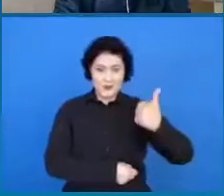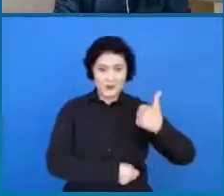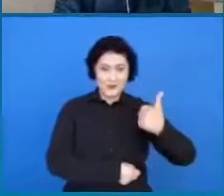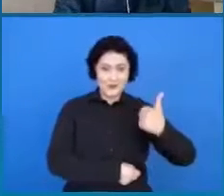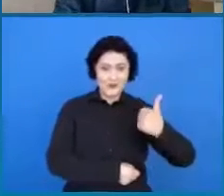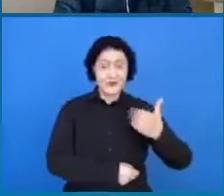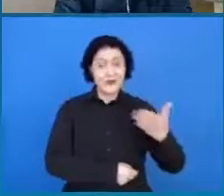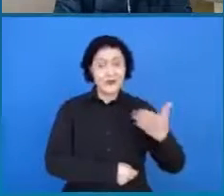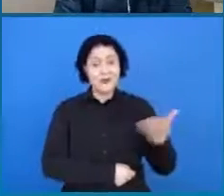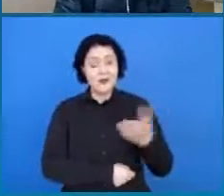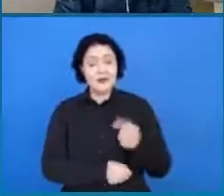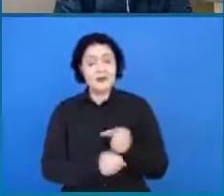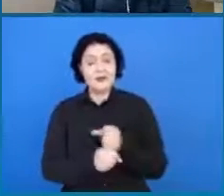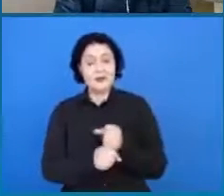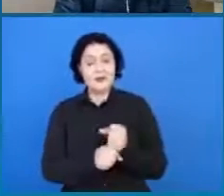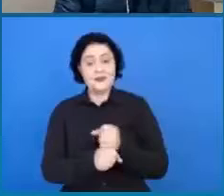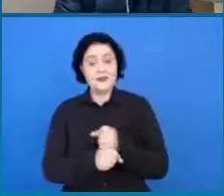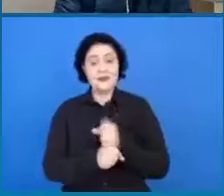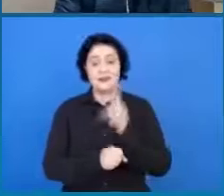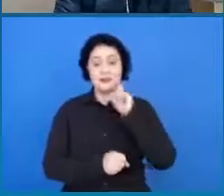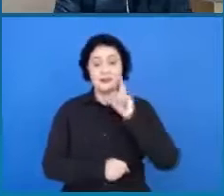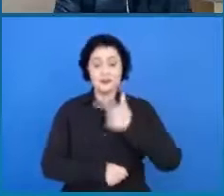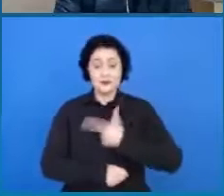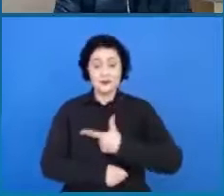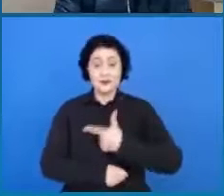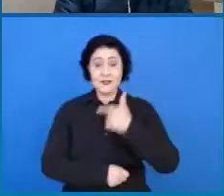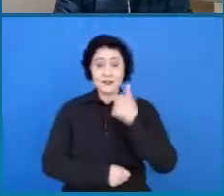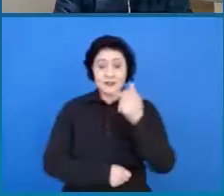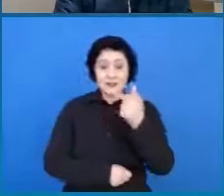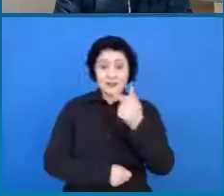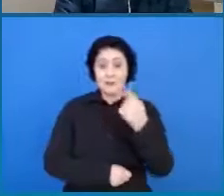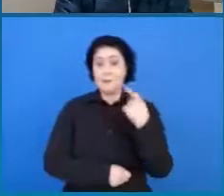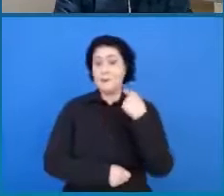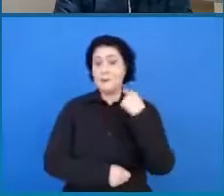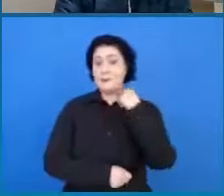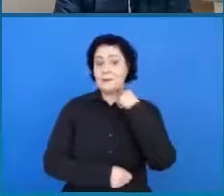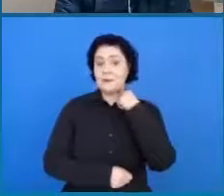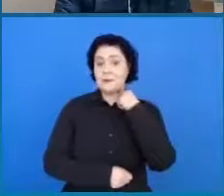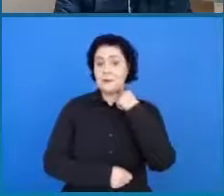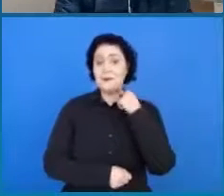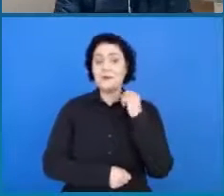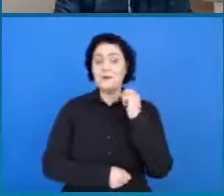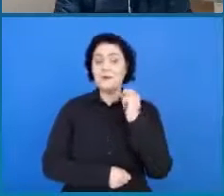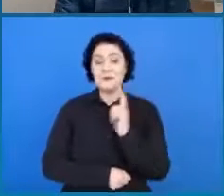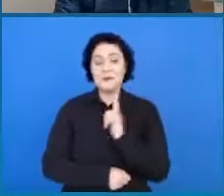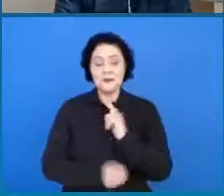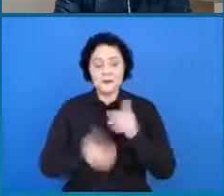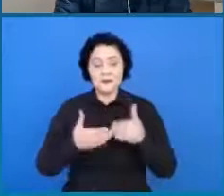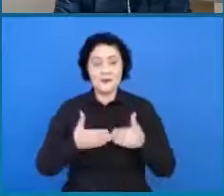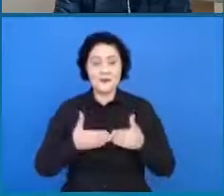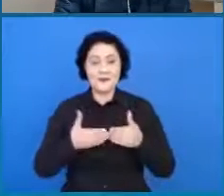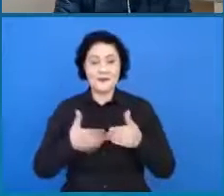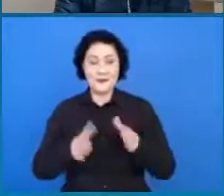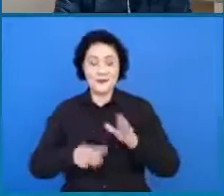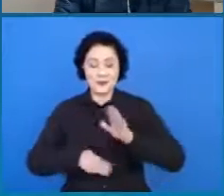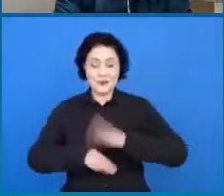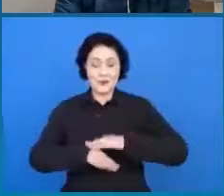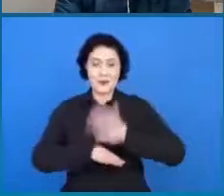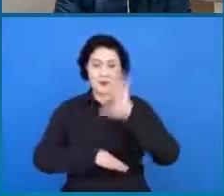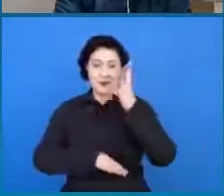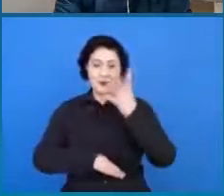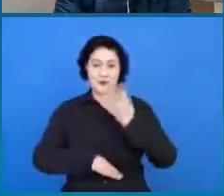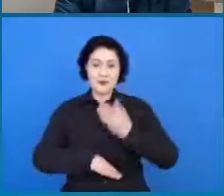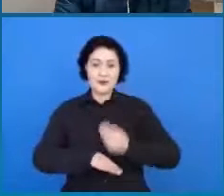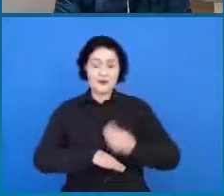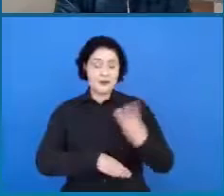o e neste ano um dia 27 de maio agora teremos o lançamento do Momento Espírita